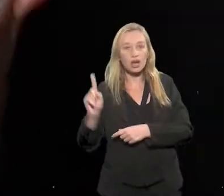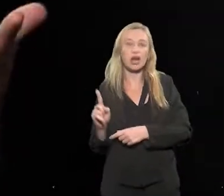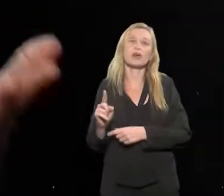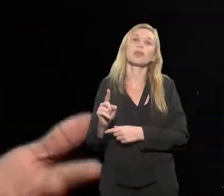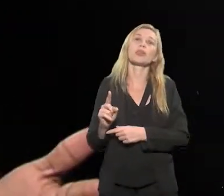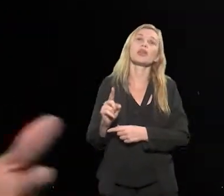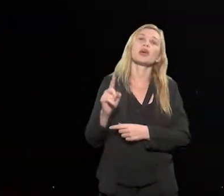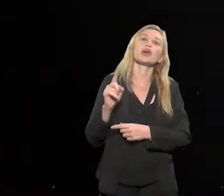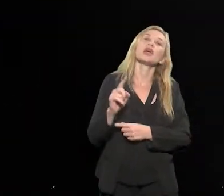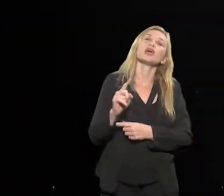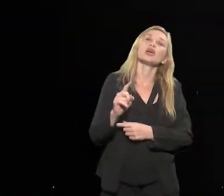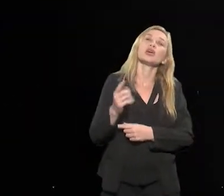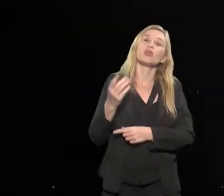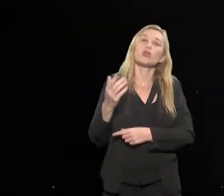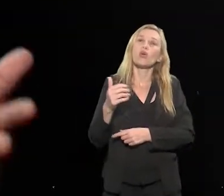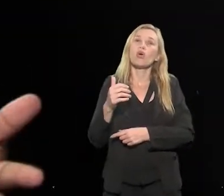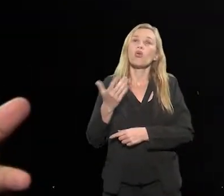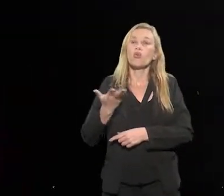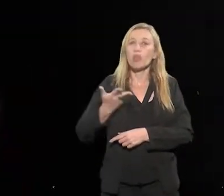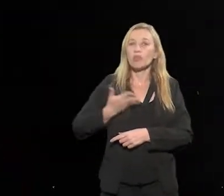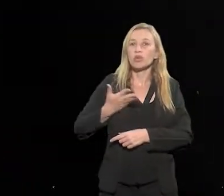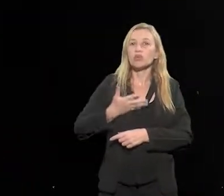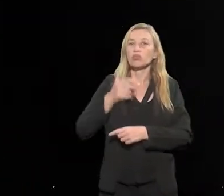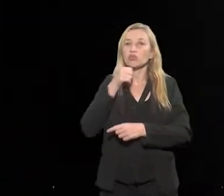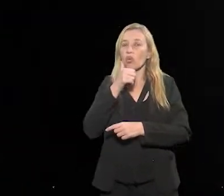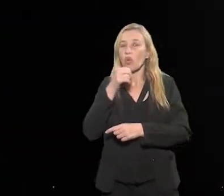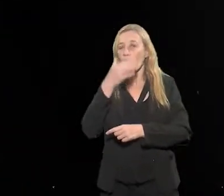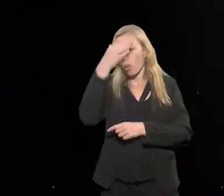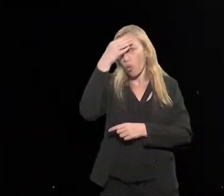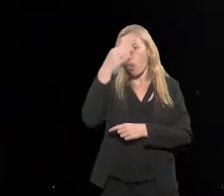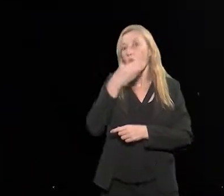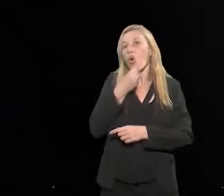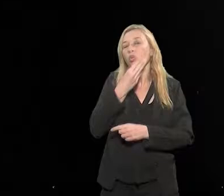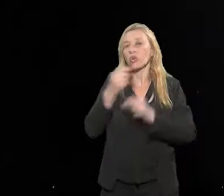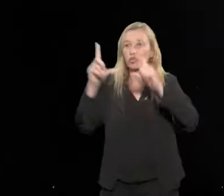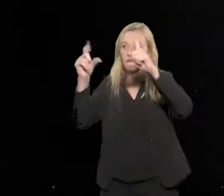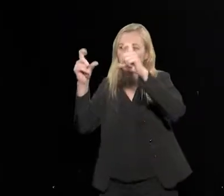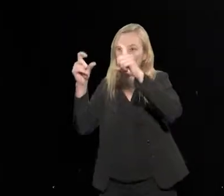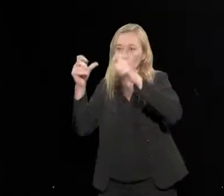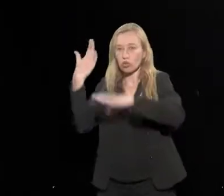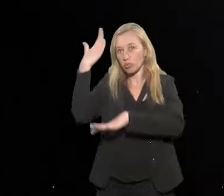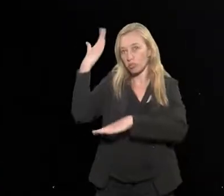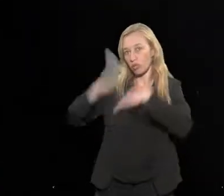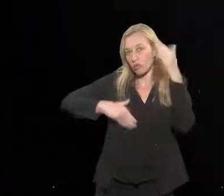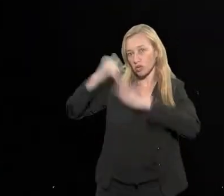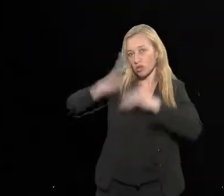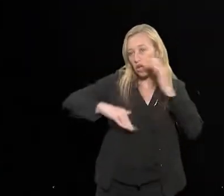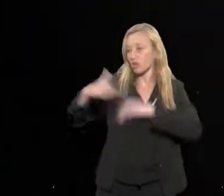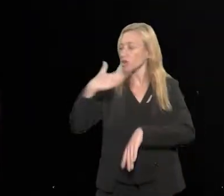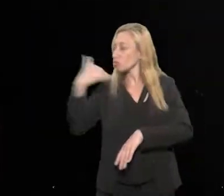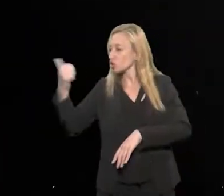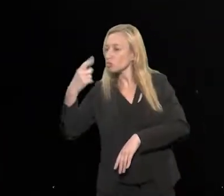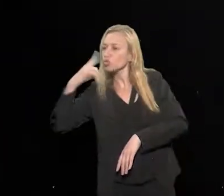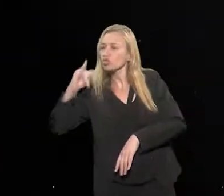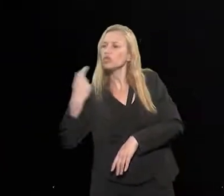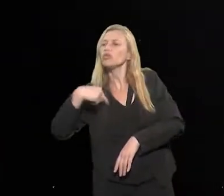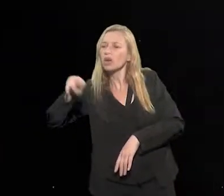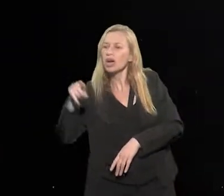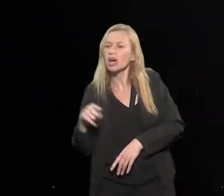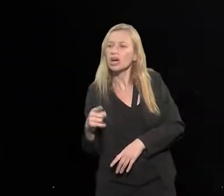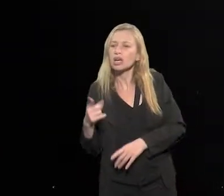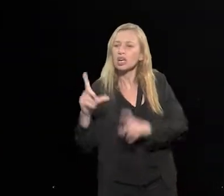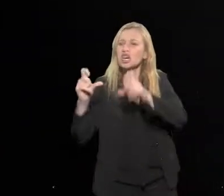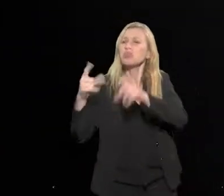Ierê Ferreira, que é um fotógrafo, me ajudava, ele era fotógrafo profissional, trabalhava no Afroreg, e eu lá, ele me chamou um dia e falou, pô,